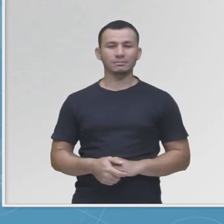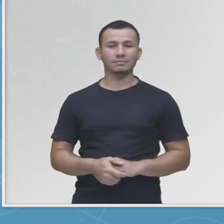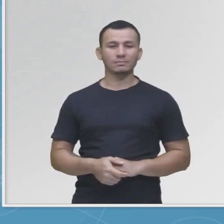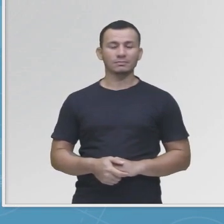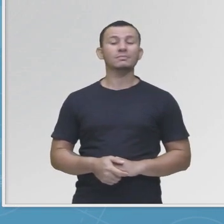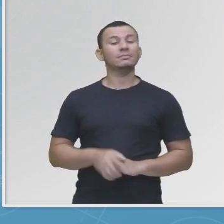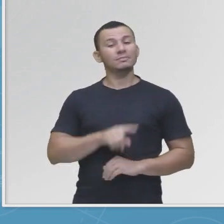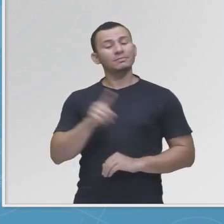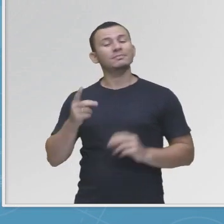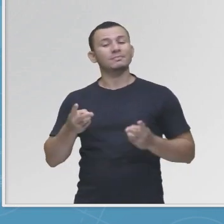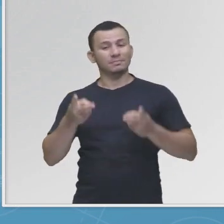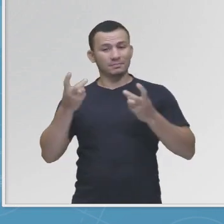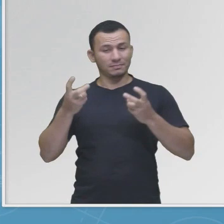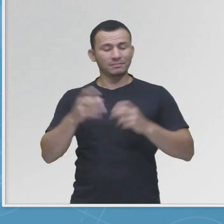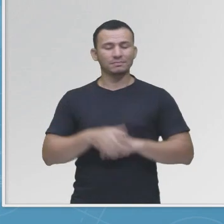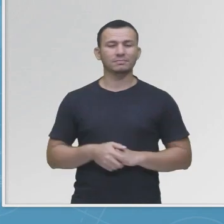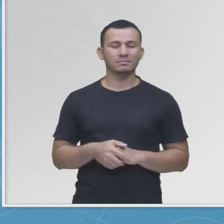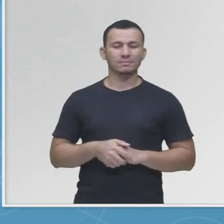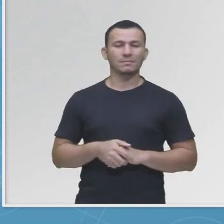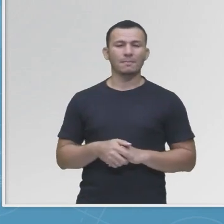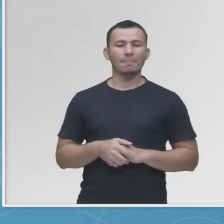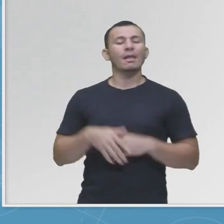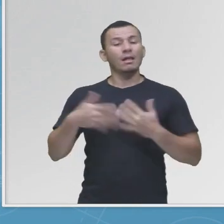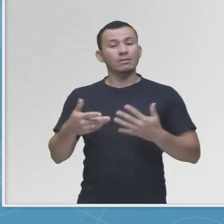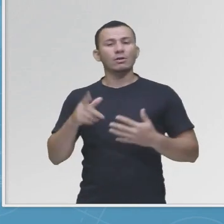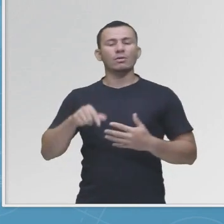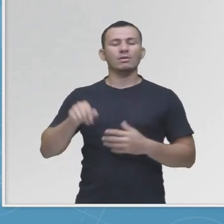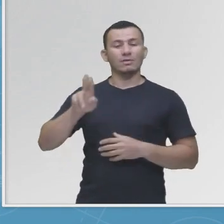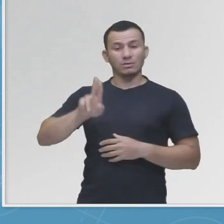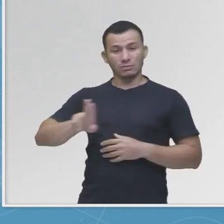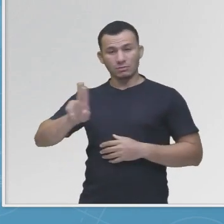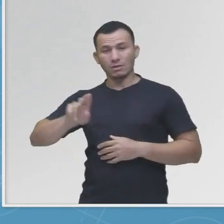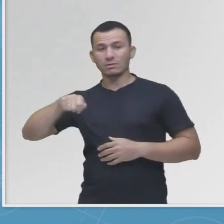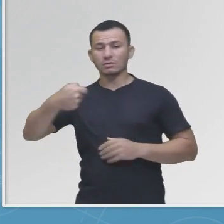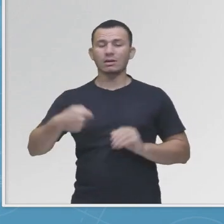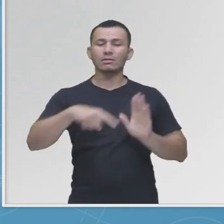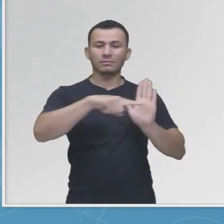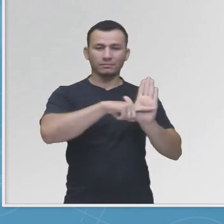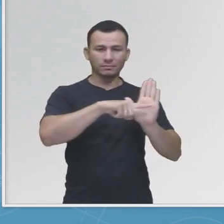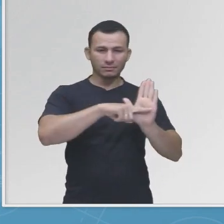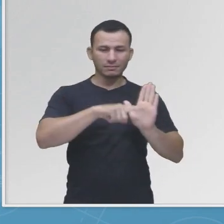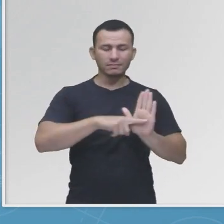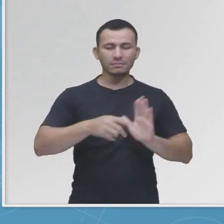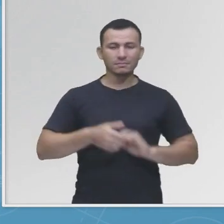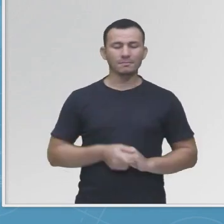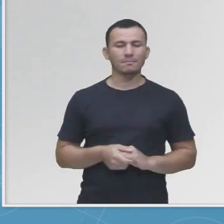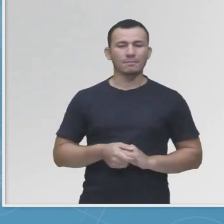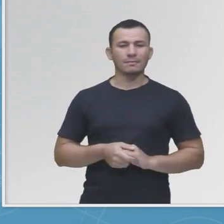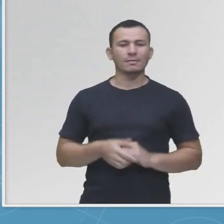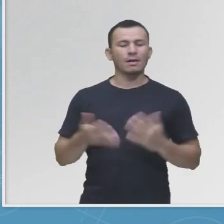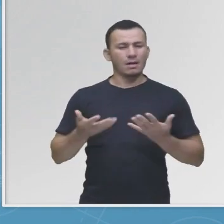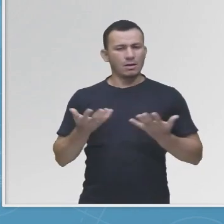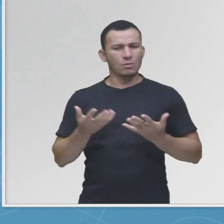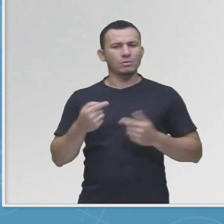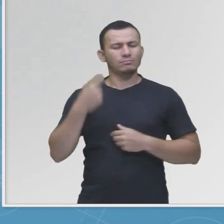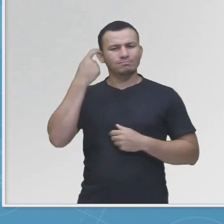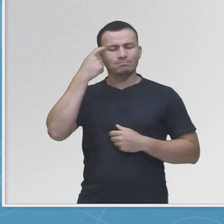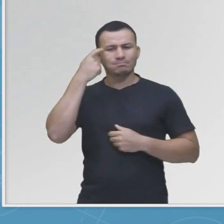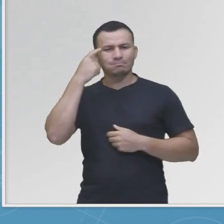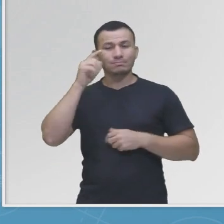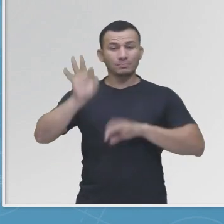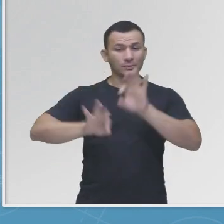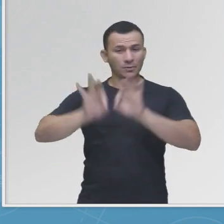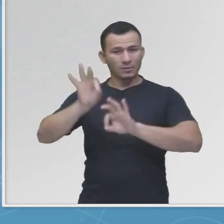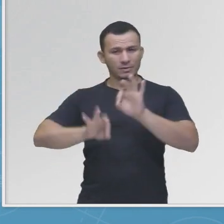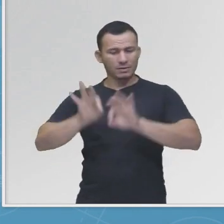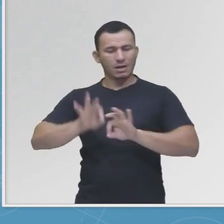Muito bem, então nós temos aí a ideia da aplicação da operação de subtração. Então vamos retornar a ideia aí do que aconteceu